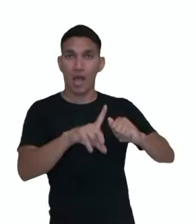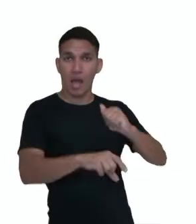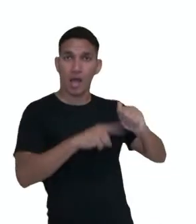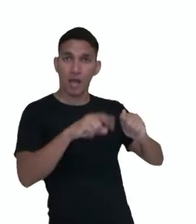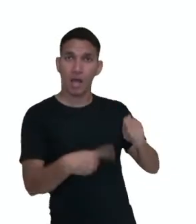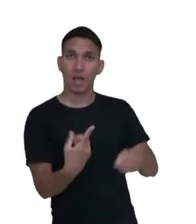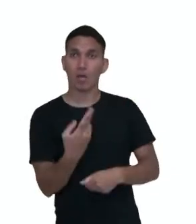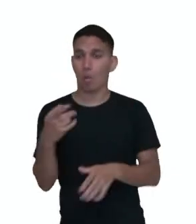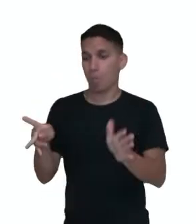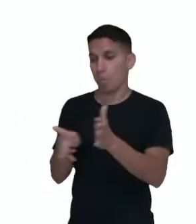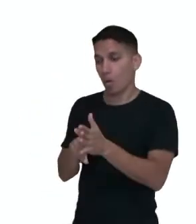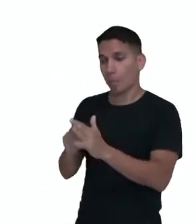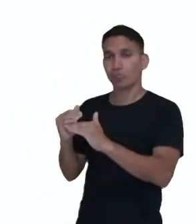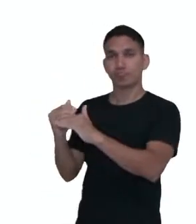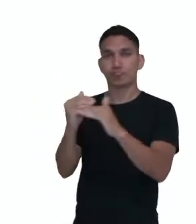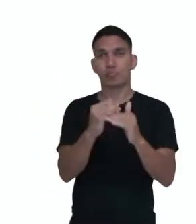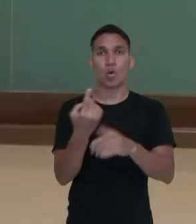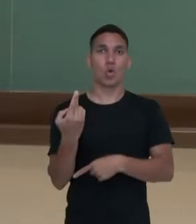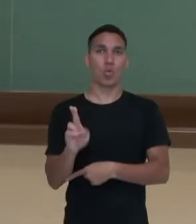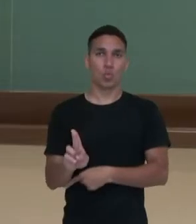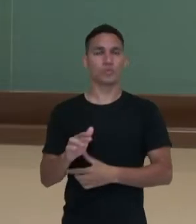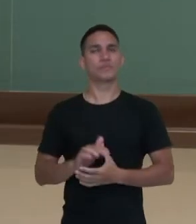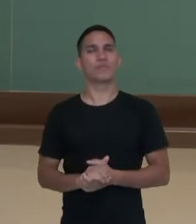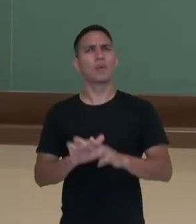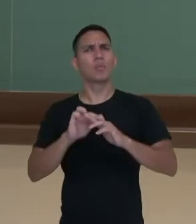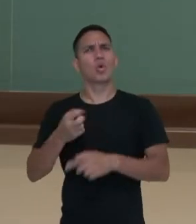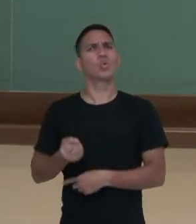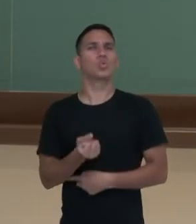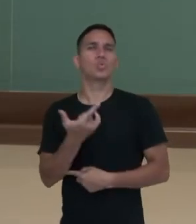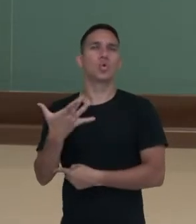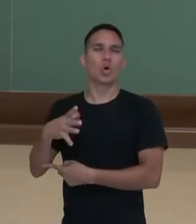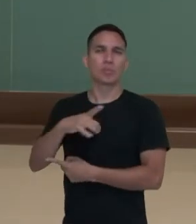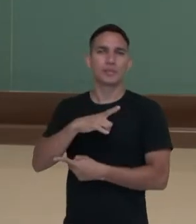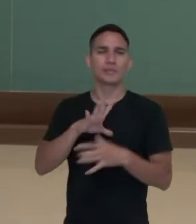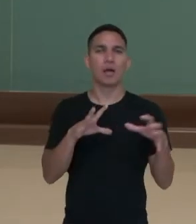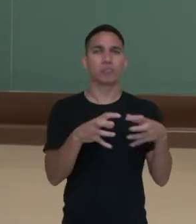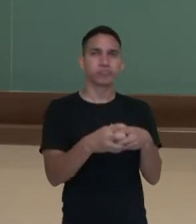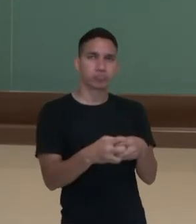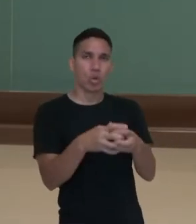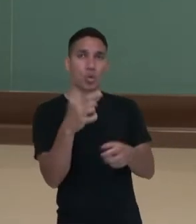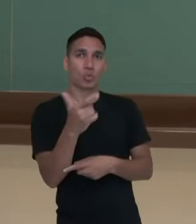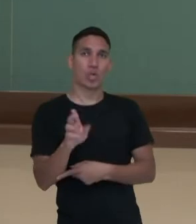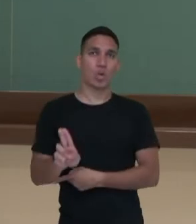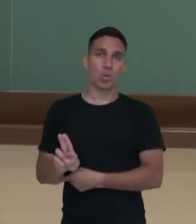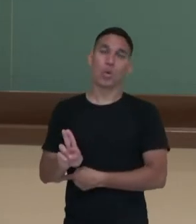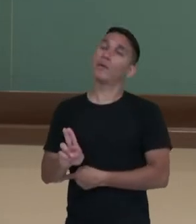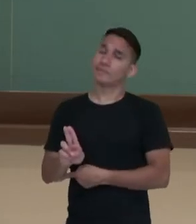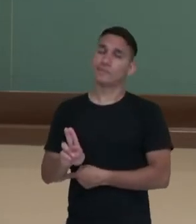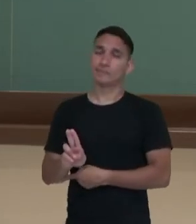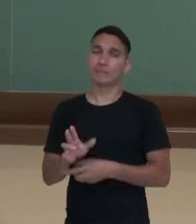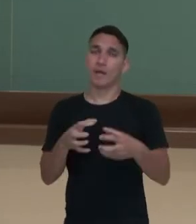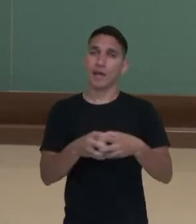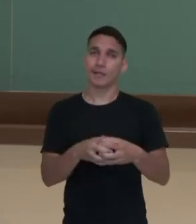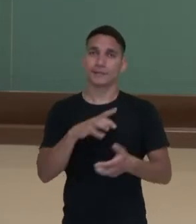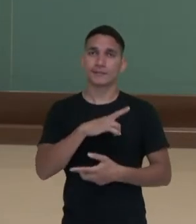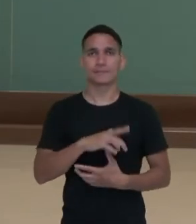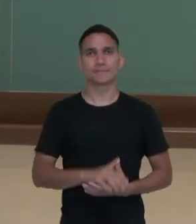sua unidade expressa por U. Então, o número de massa não tem unidade e a massa atômica tem.